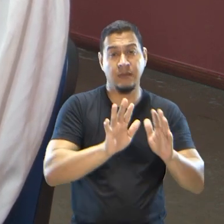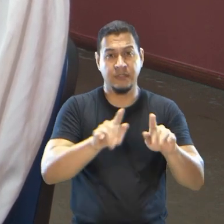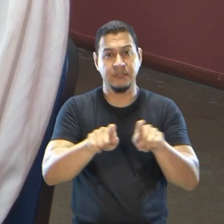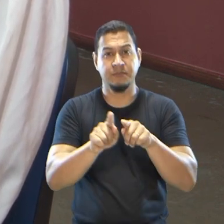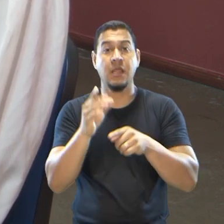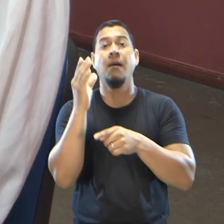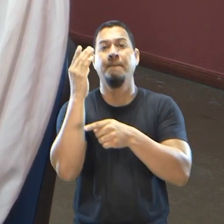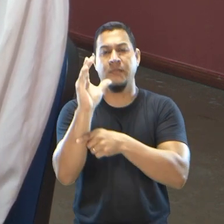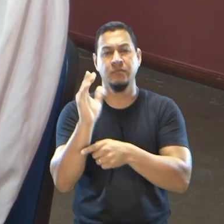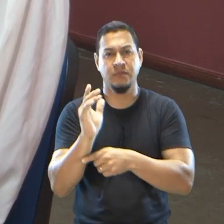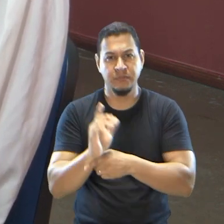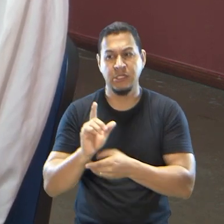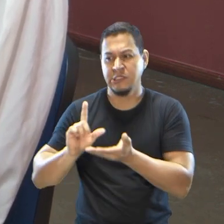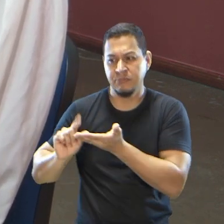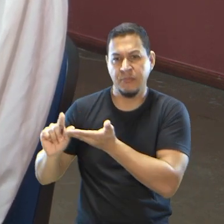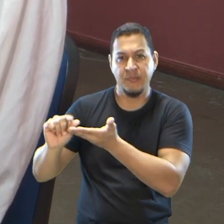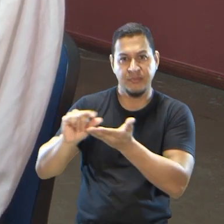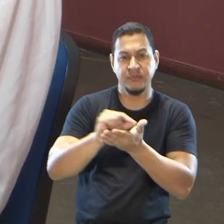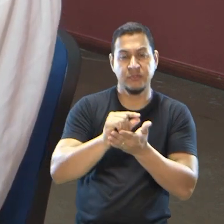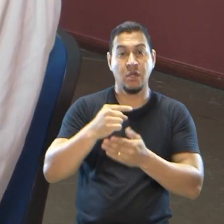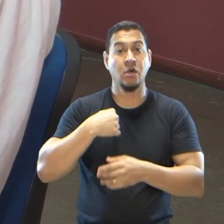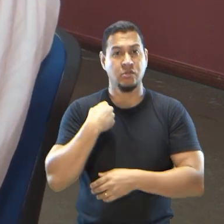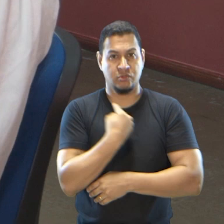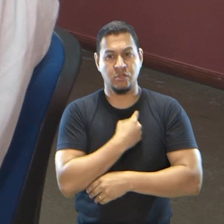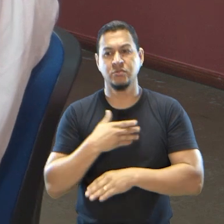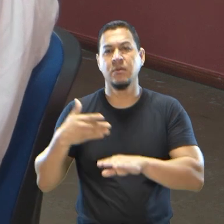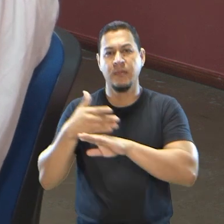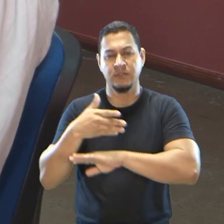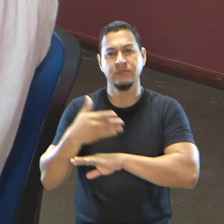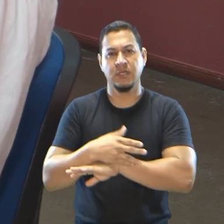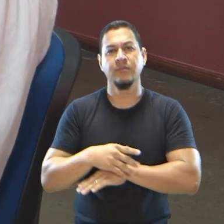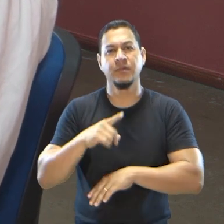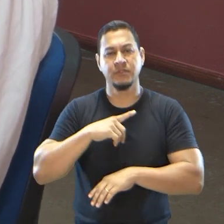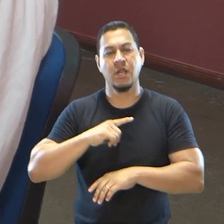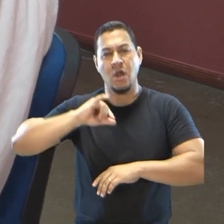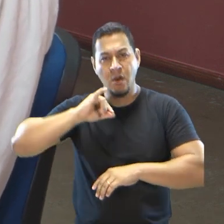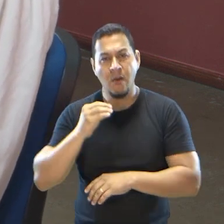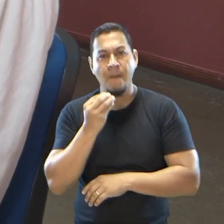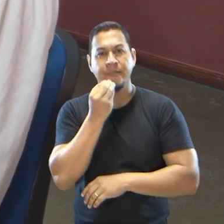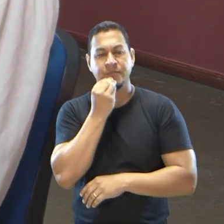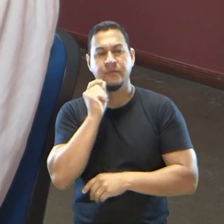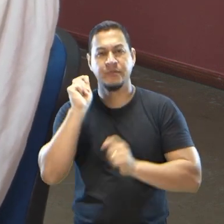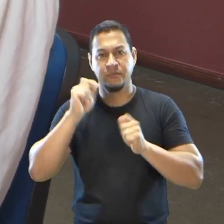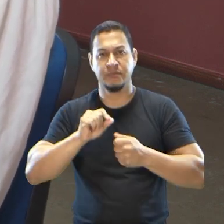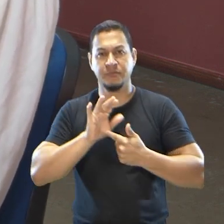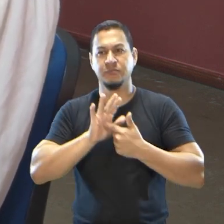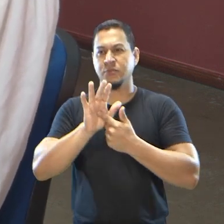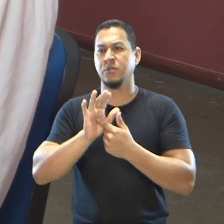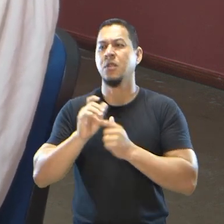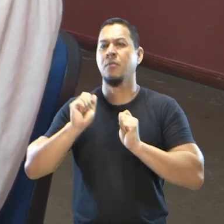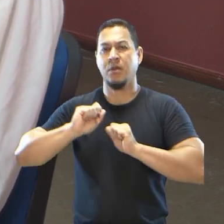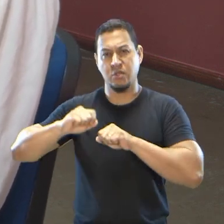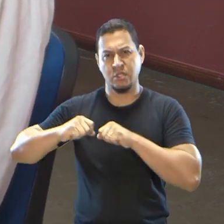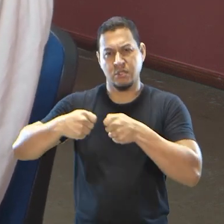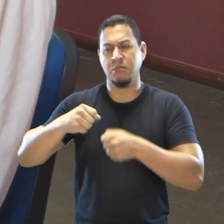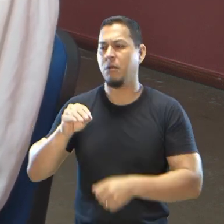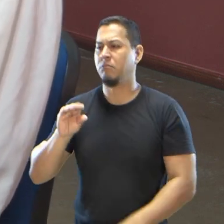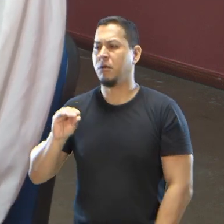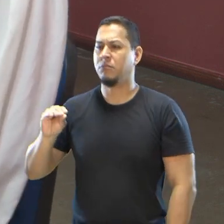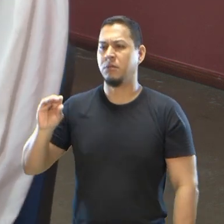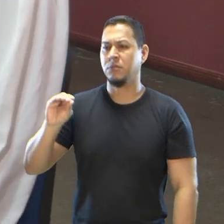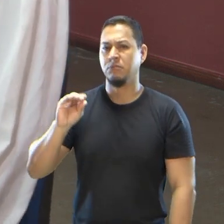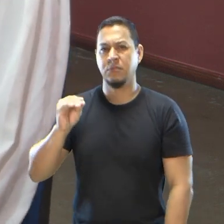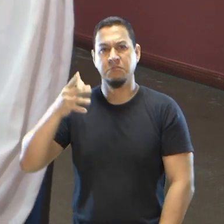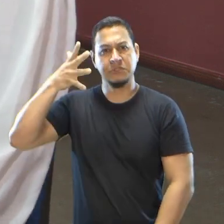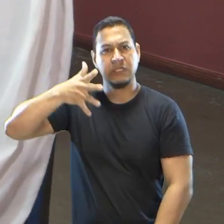da publicação em anais de eventos, os nossos participantes eles terão a oportunidade de fazer a apresentação oral. Com isso,